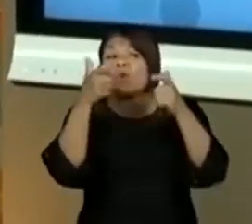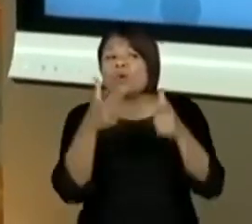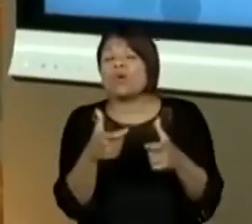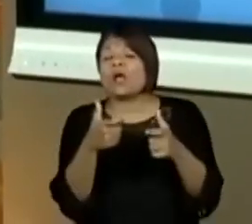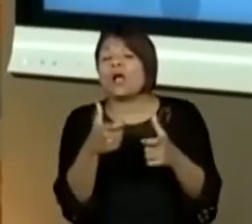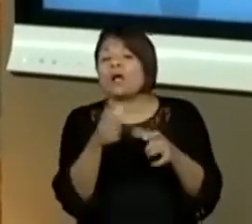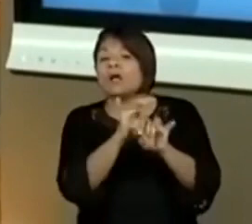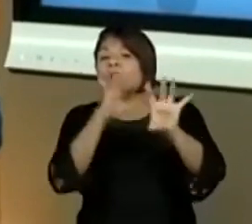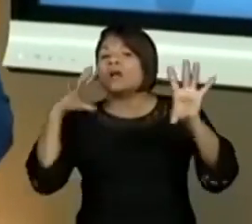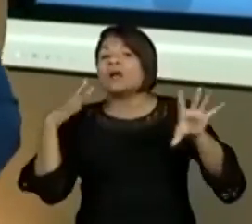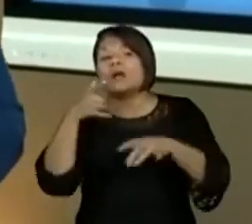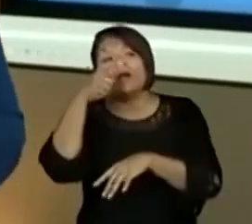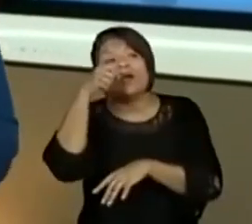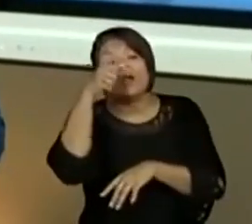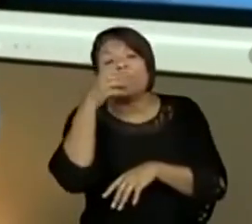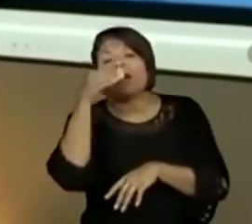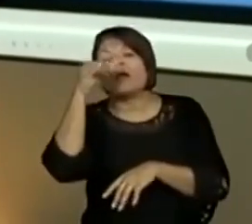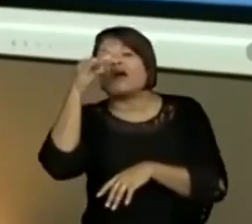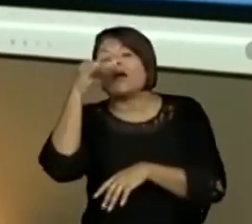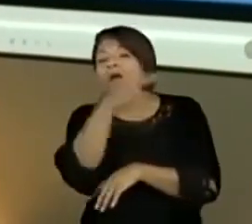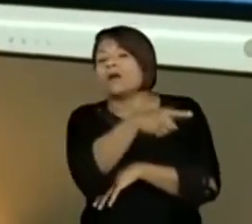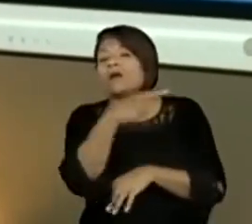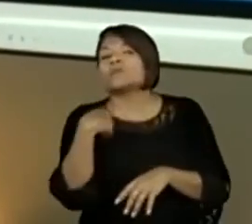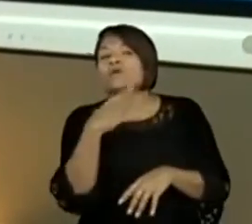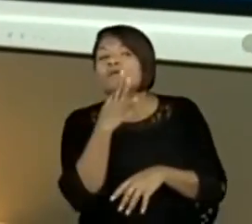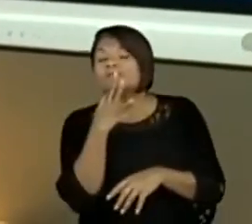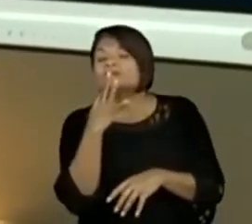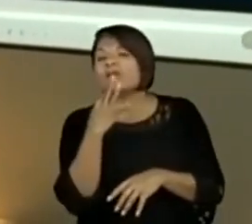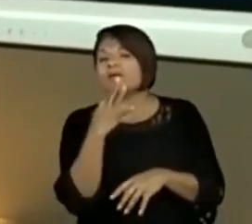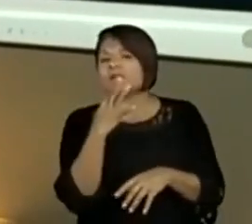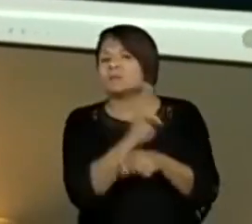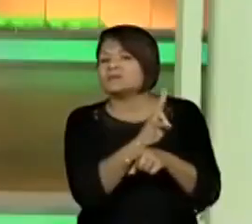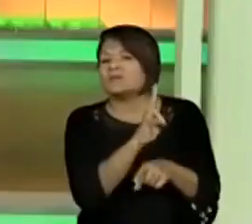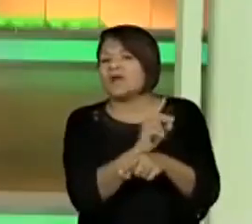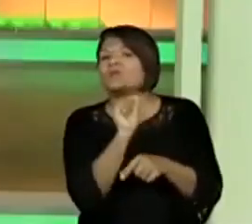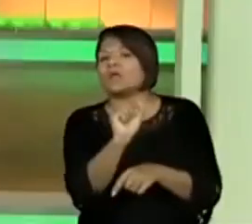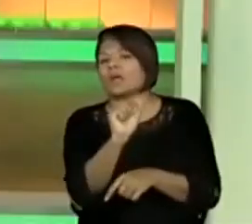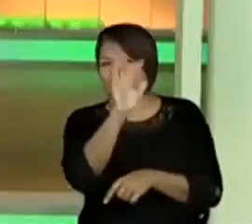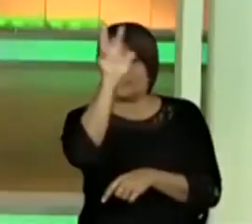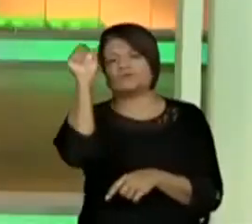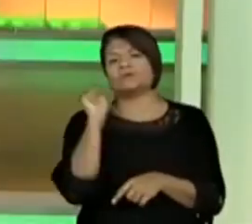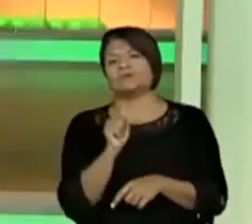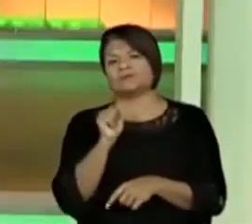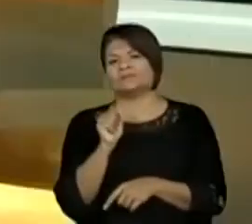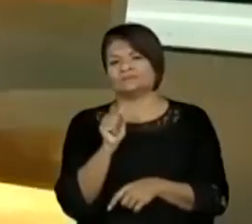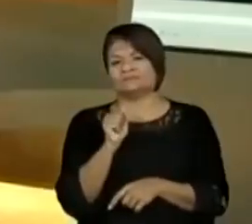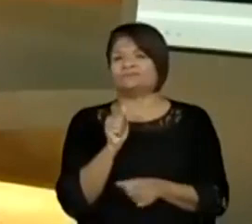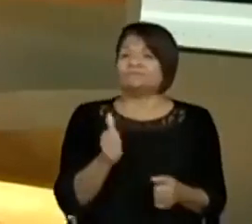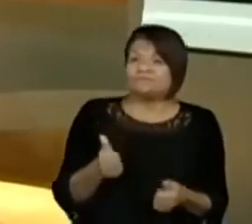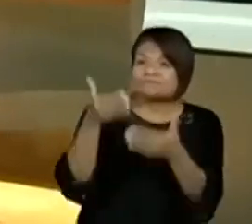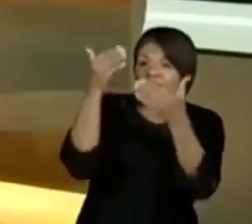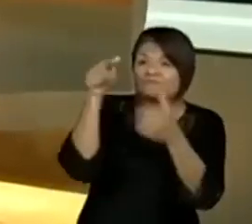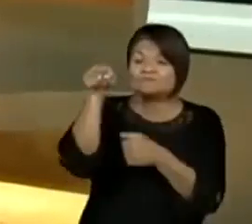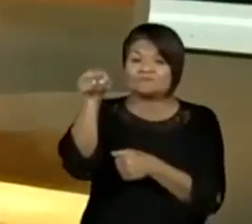tentando trazer o olhar das pessoas para conhecer e preservar? E aí aproveita para o chat. Olha a pergunta que a professora lançou